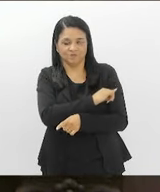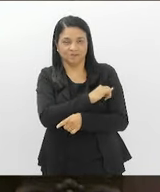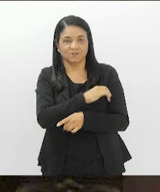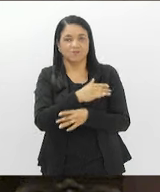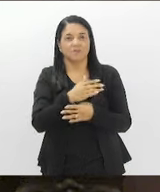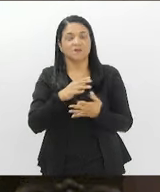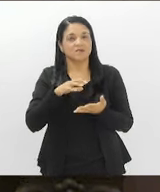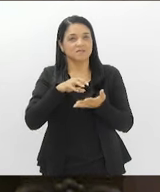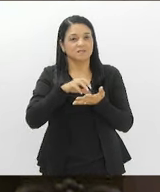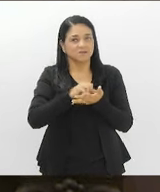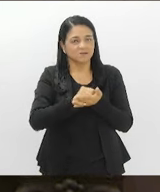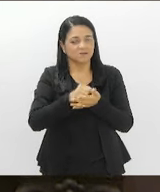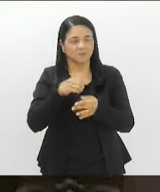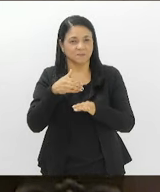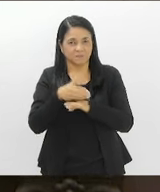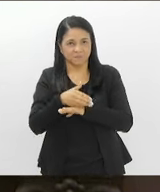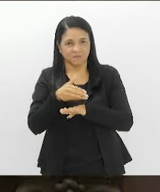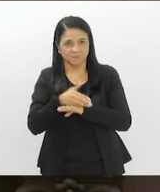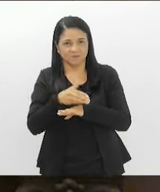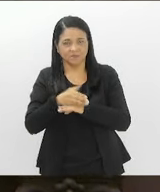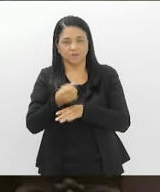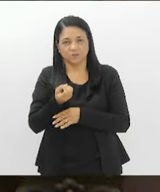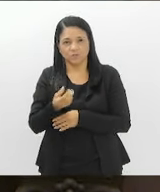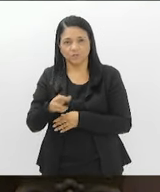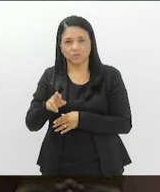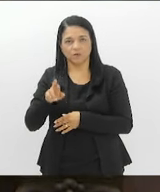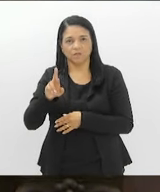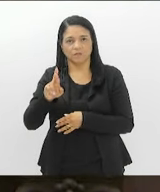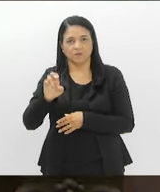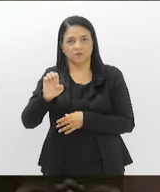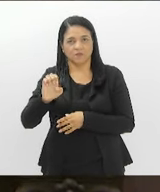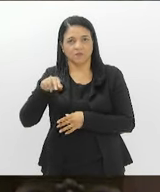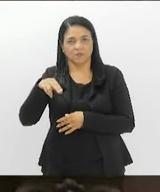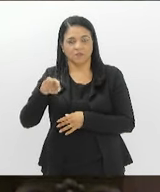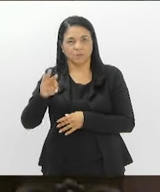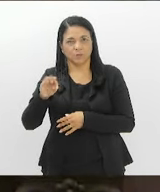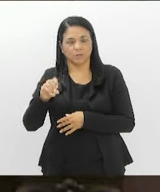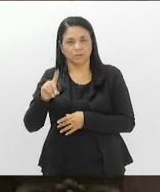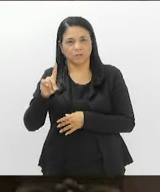registrar a presença do doutor Renato de Paula, meu parceiro, meu